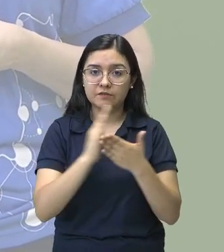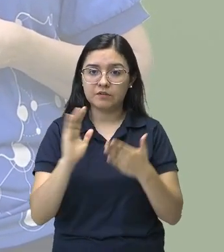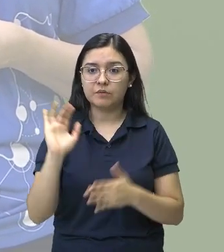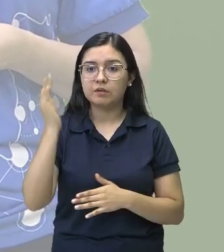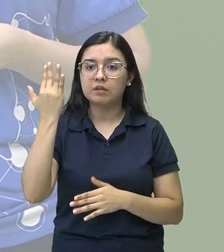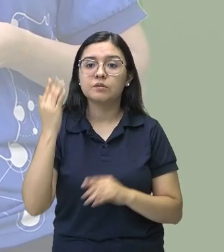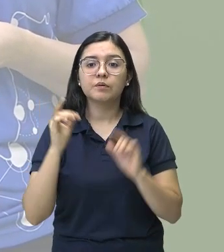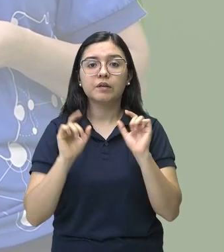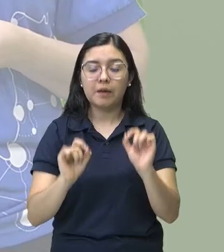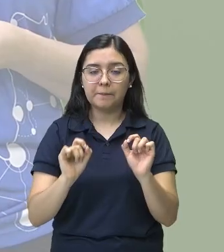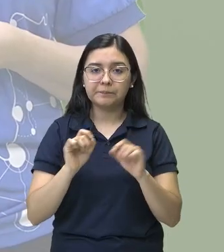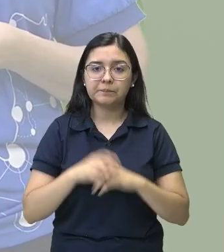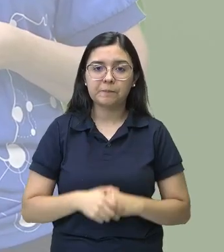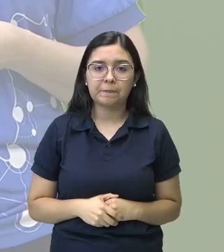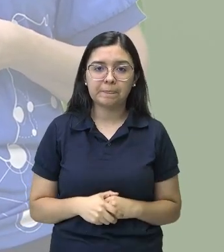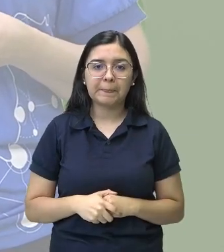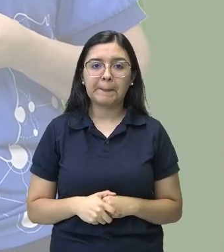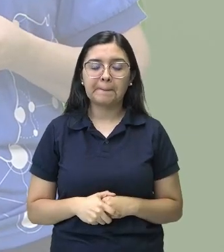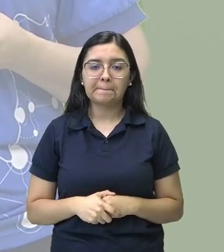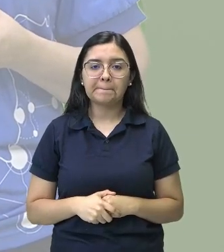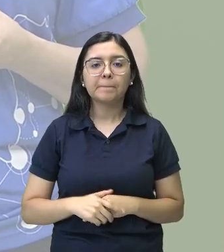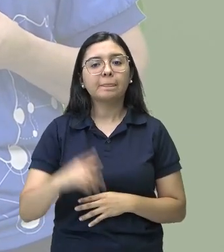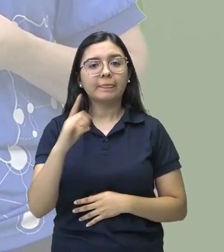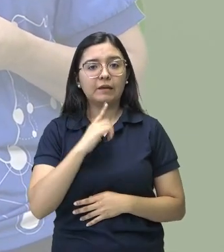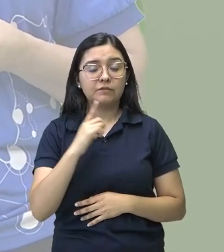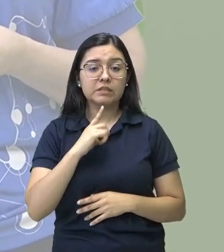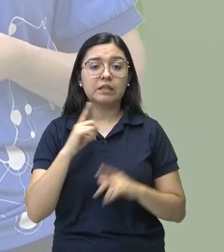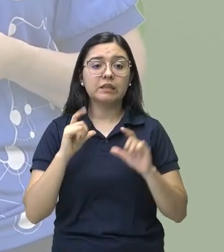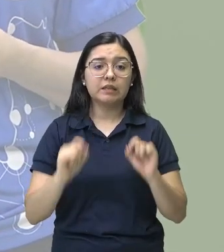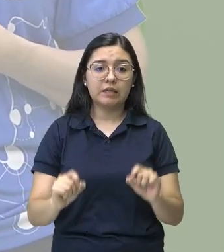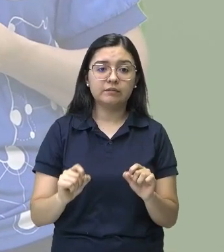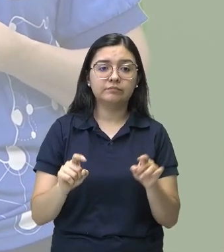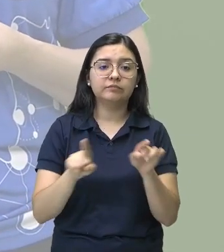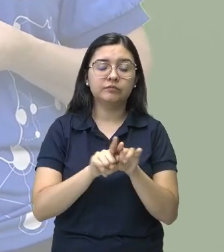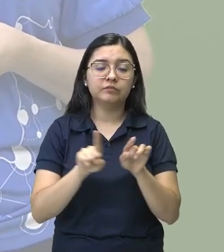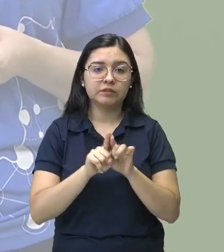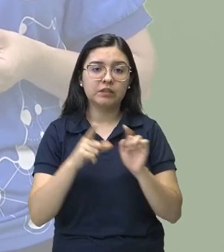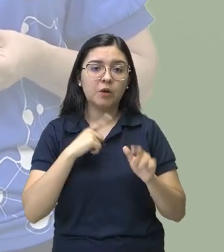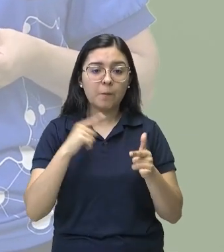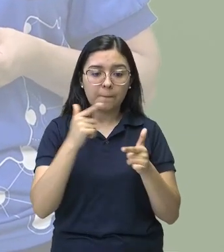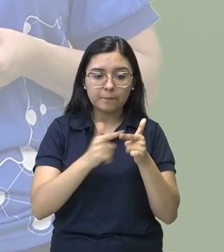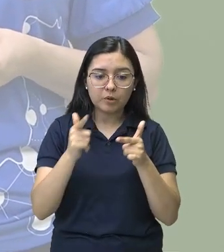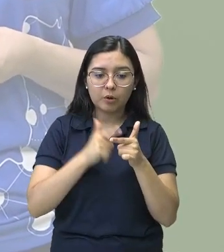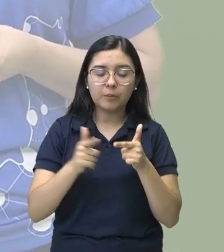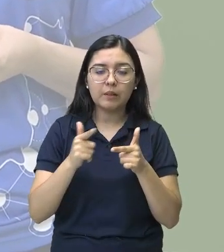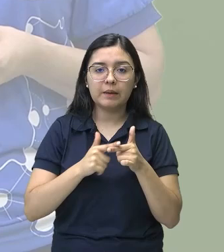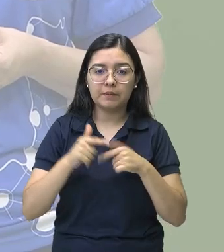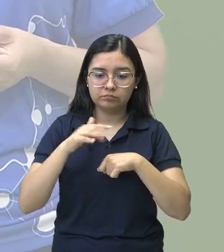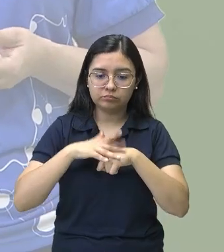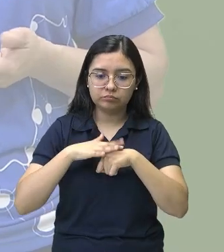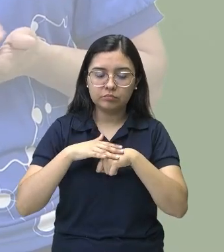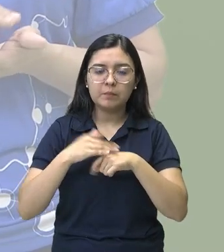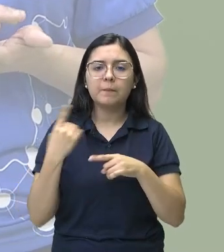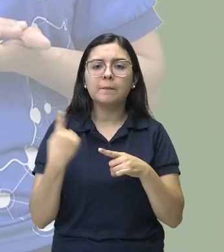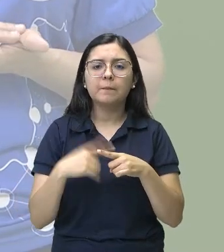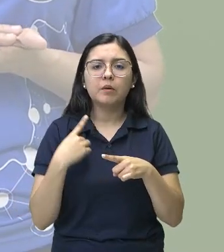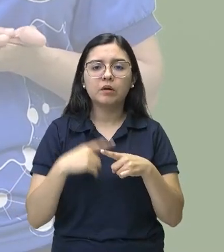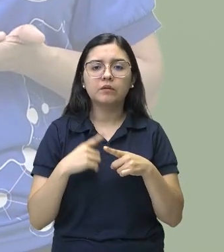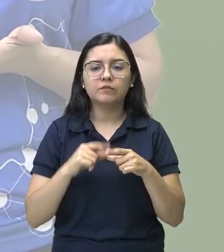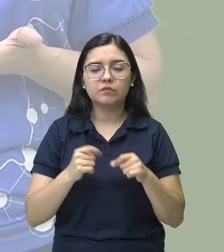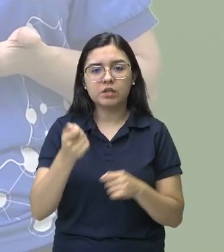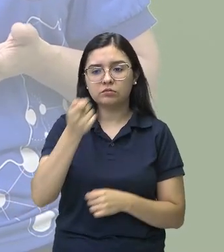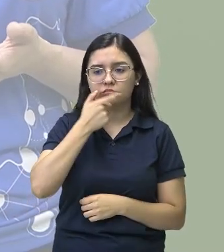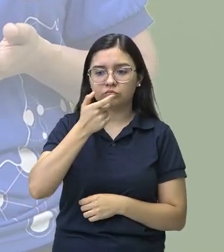acontece de você ter uma intolerância, desenvolver uma intolerância com o passar do tempo. Você